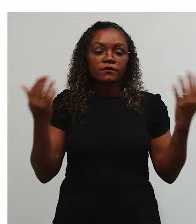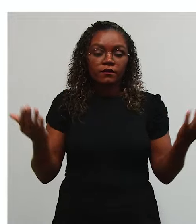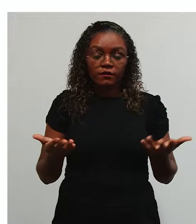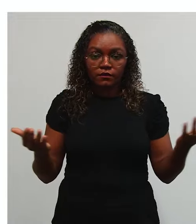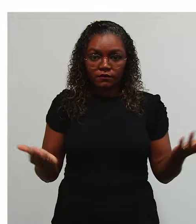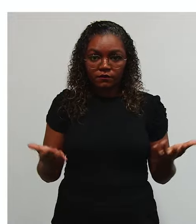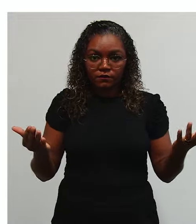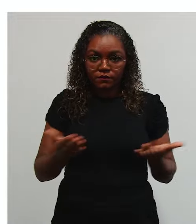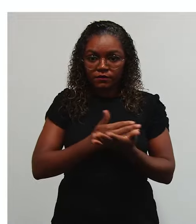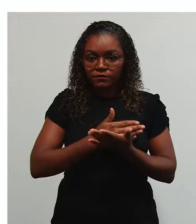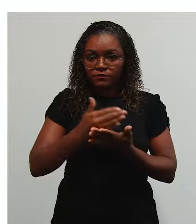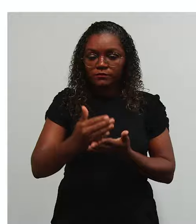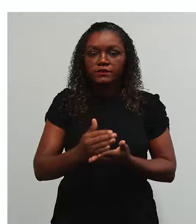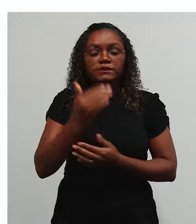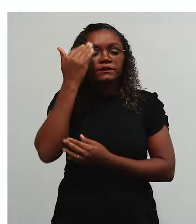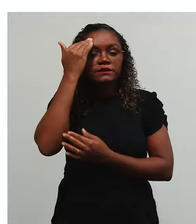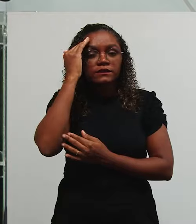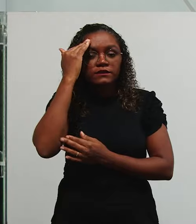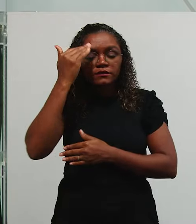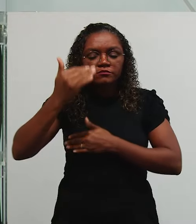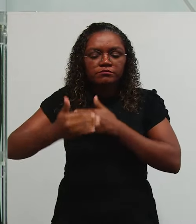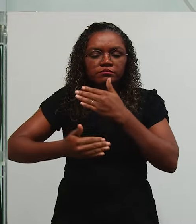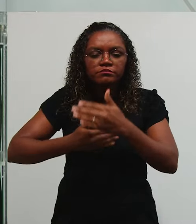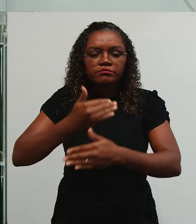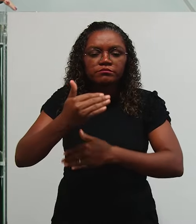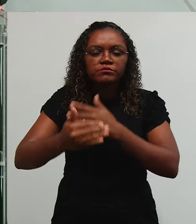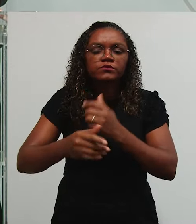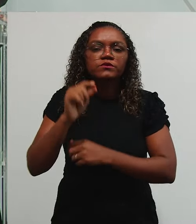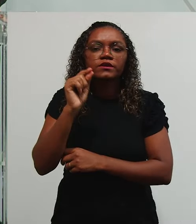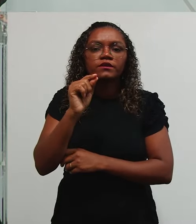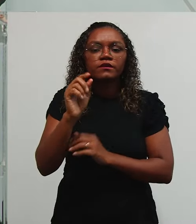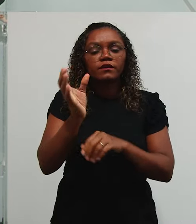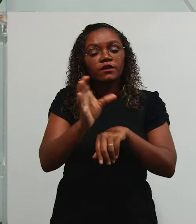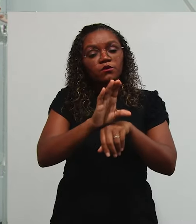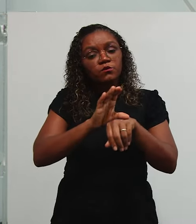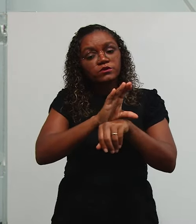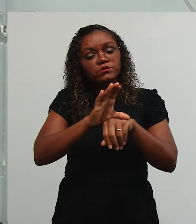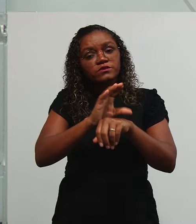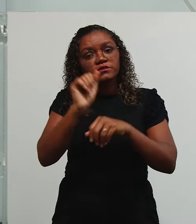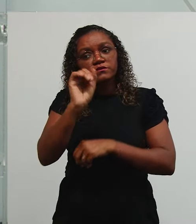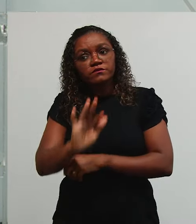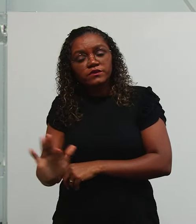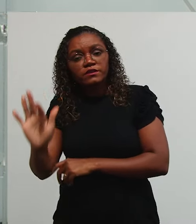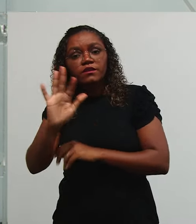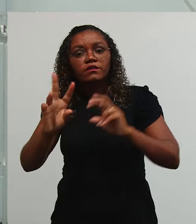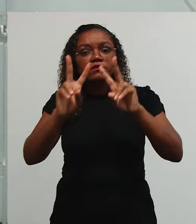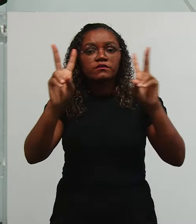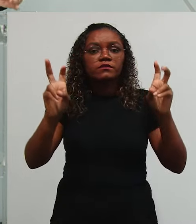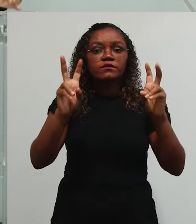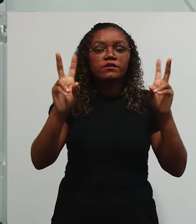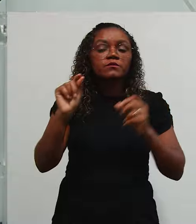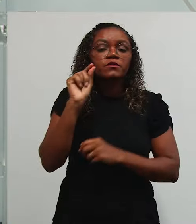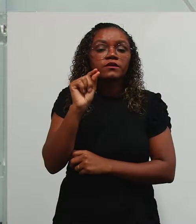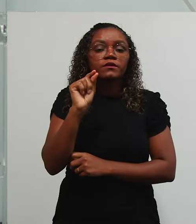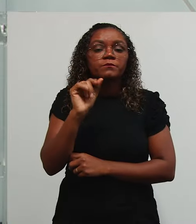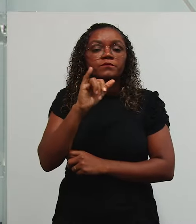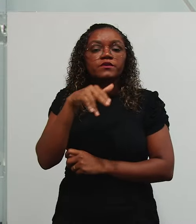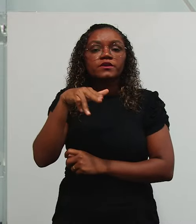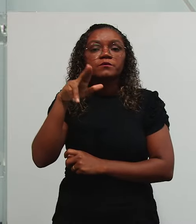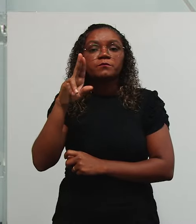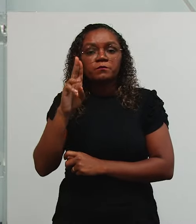a gente vai começar entender um pouco mais o panorama da nossa Constituição Federal em relação